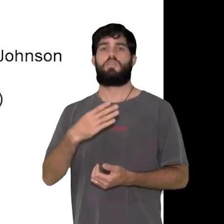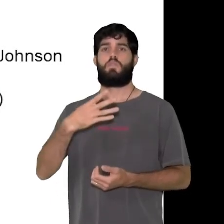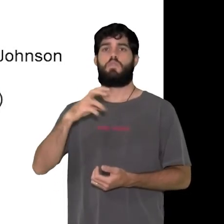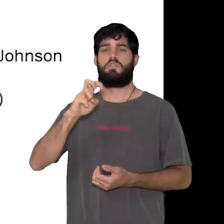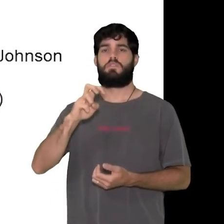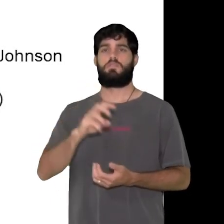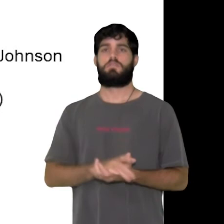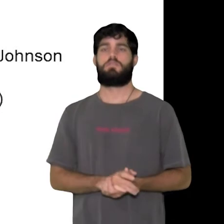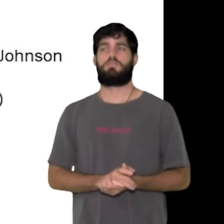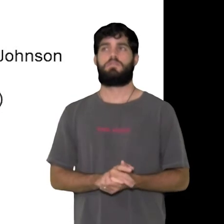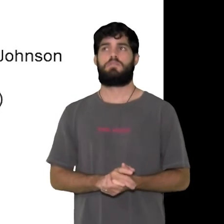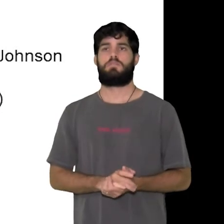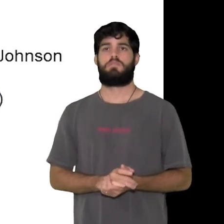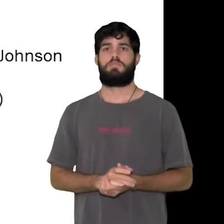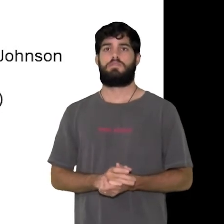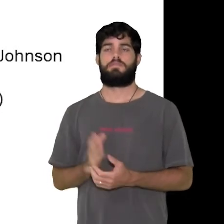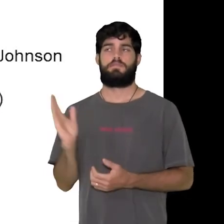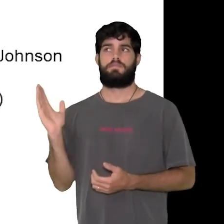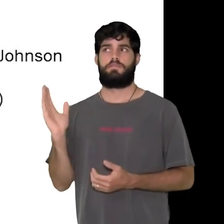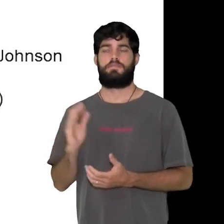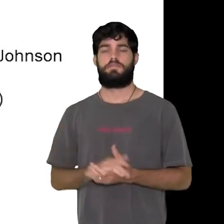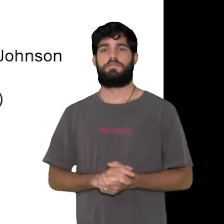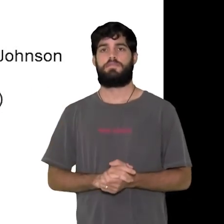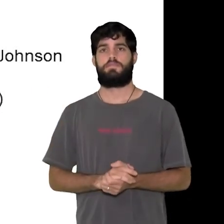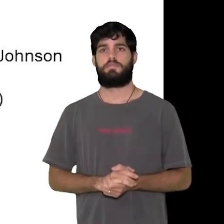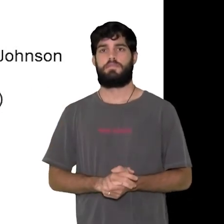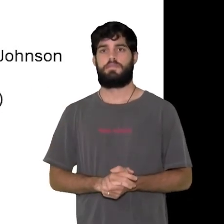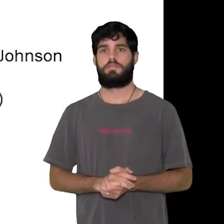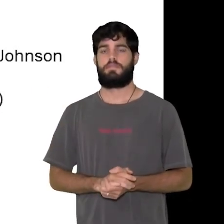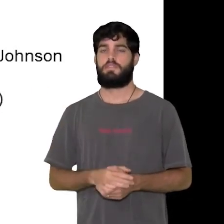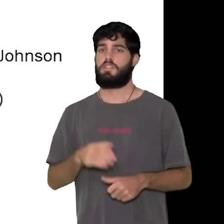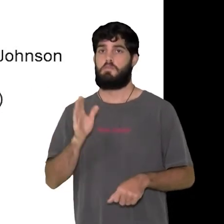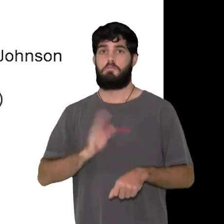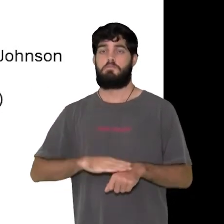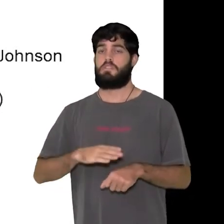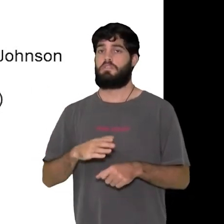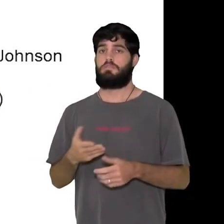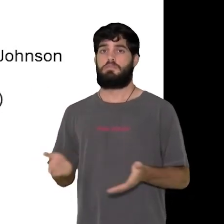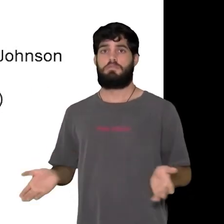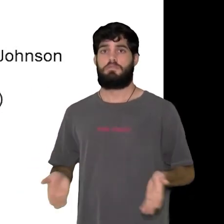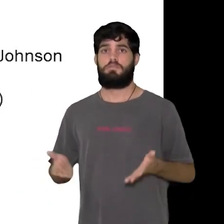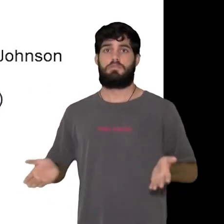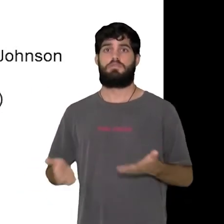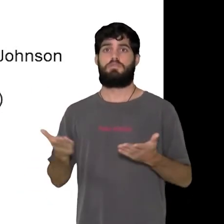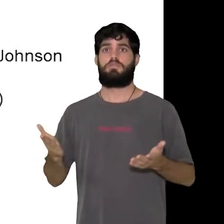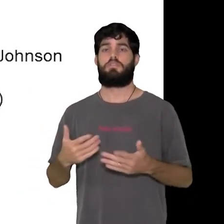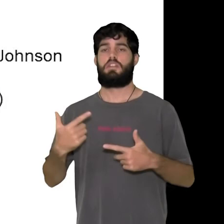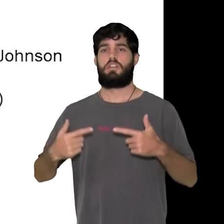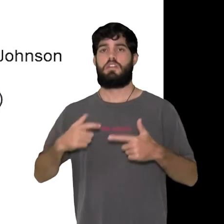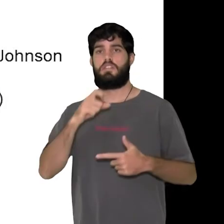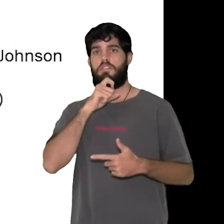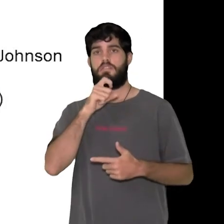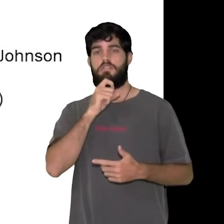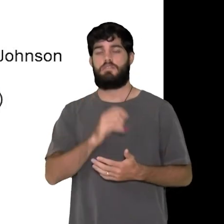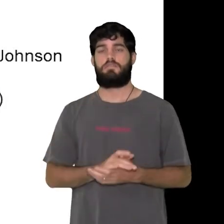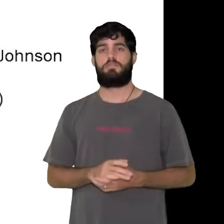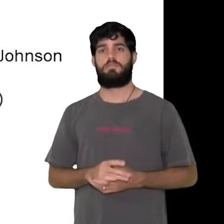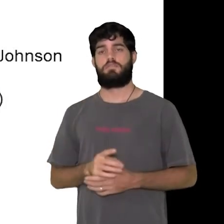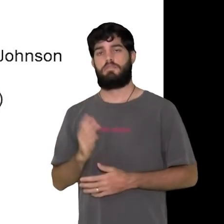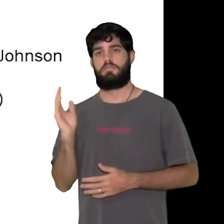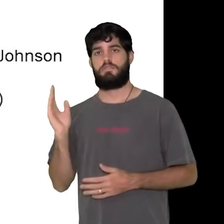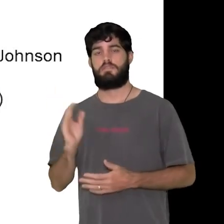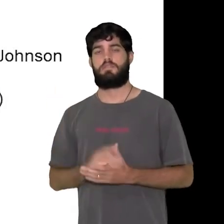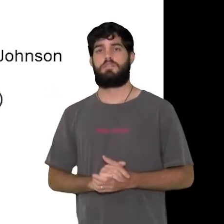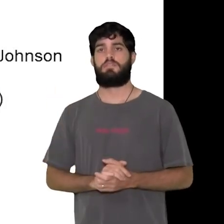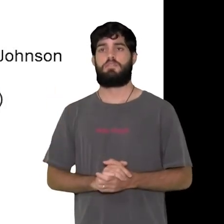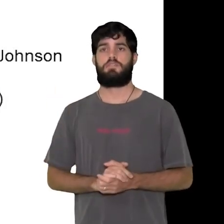presidente Roosevelt, presidente Truman, que foi o que mais incentivou a Guerra Fria, Dwight Eisenhower,